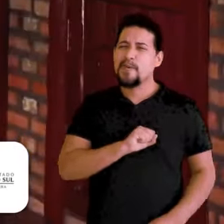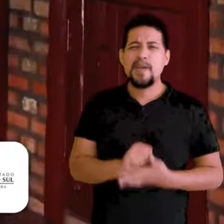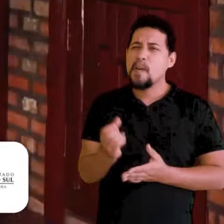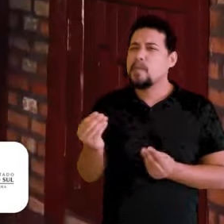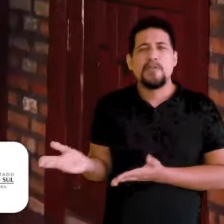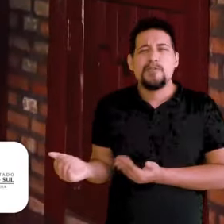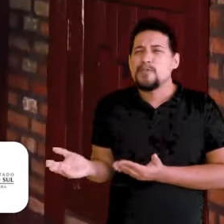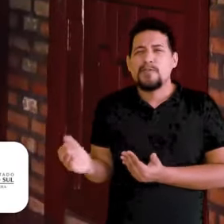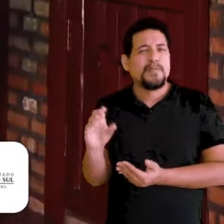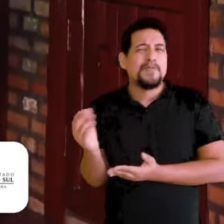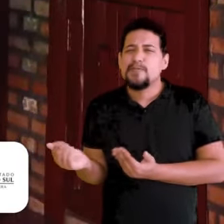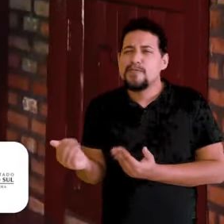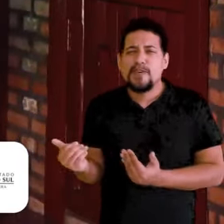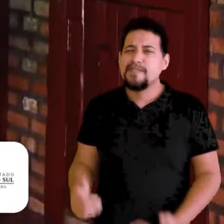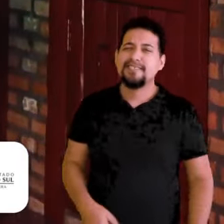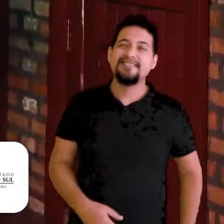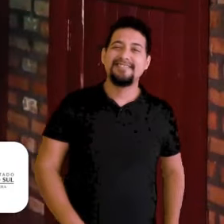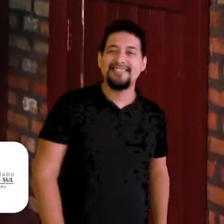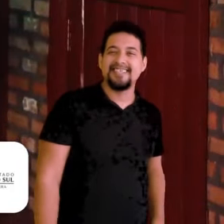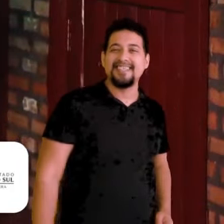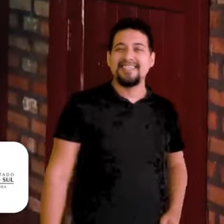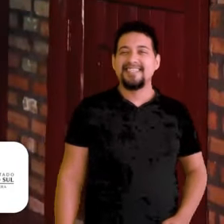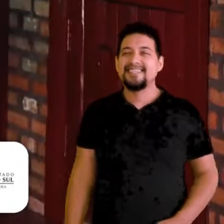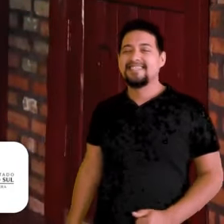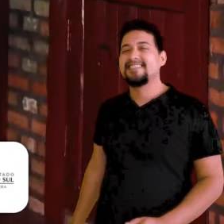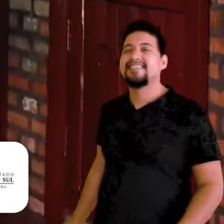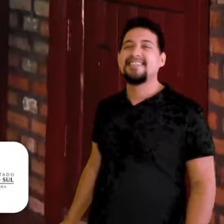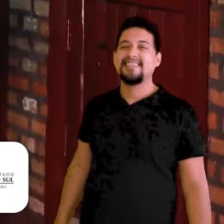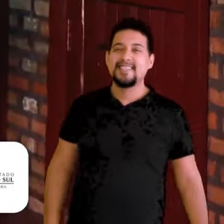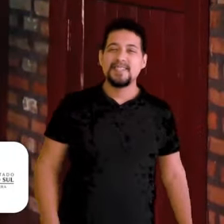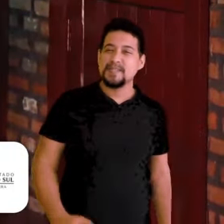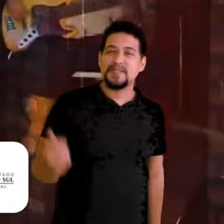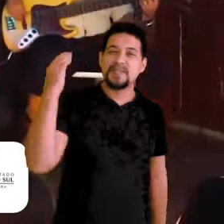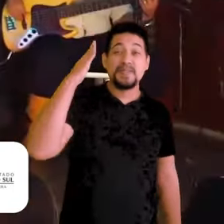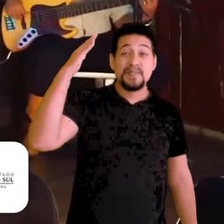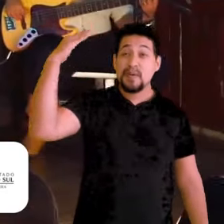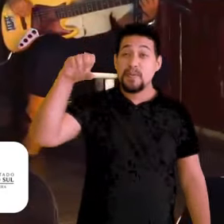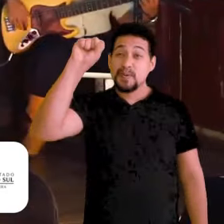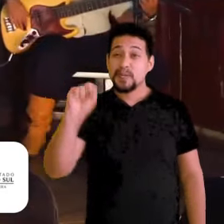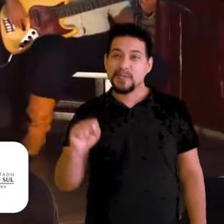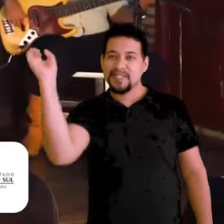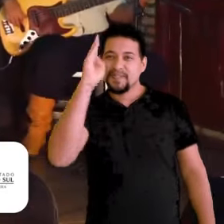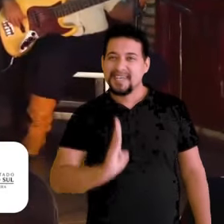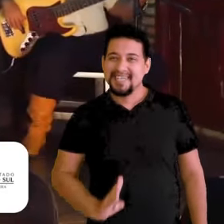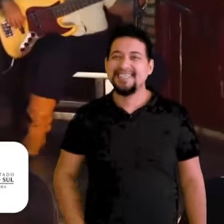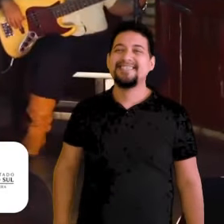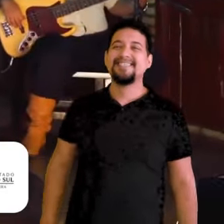novinho, novinho, meus amigos aí. sucesso no sul do Brasil.